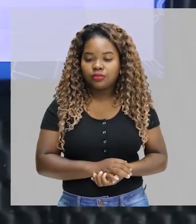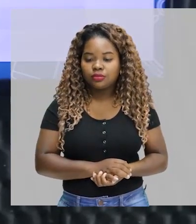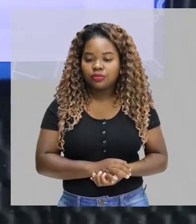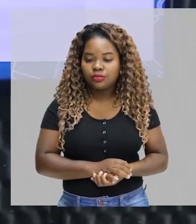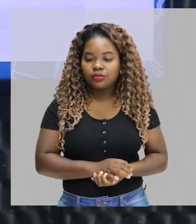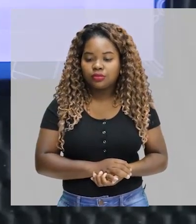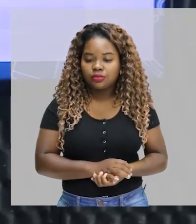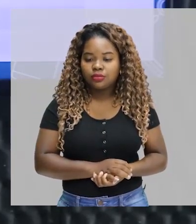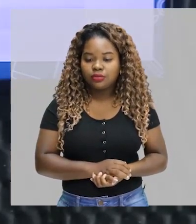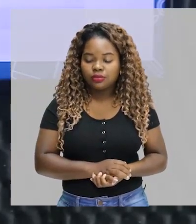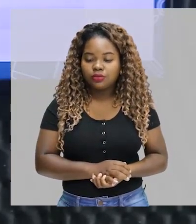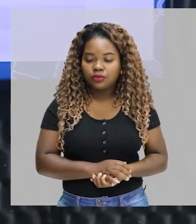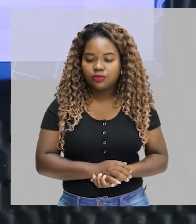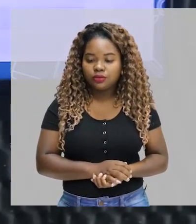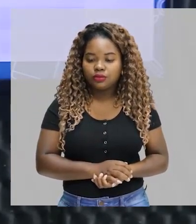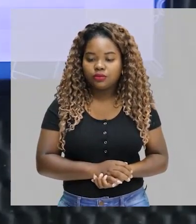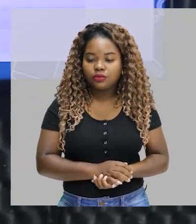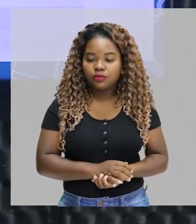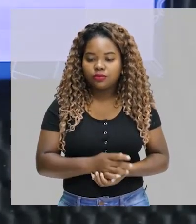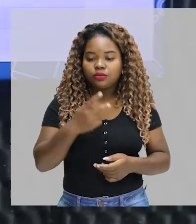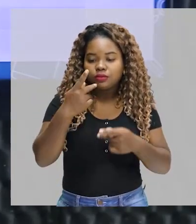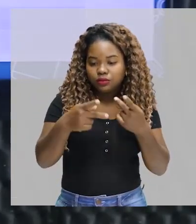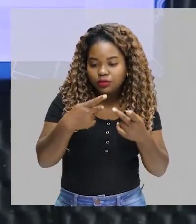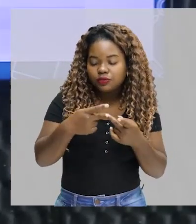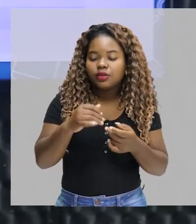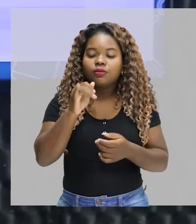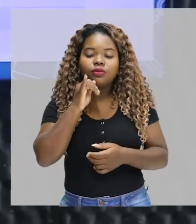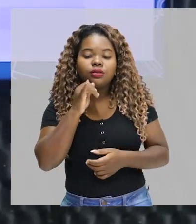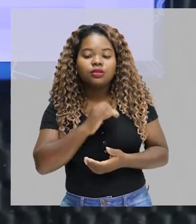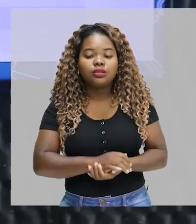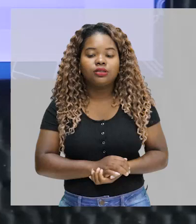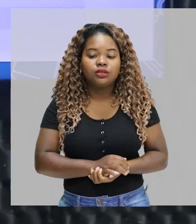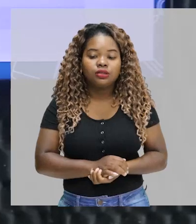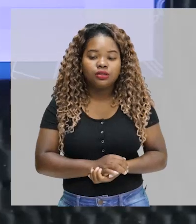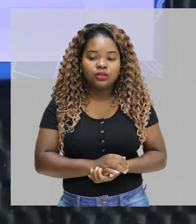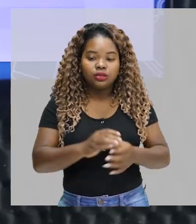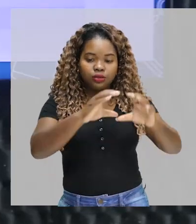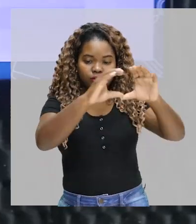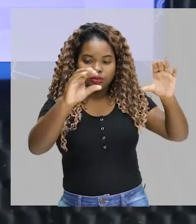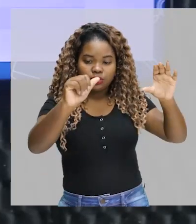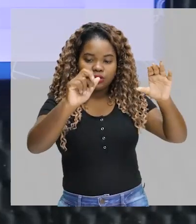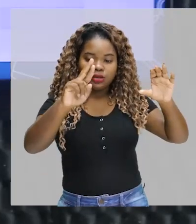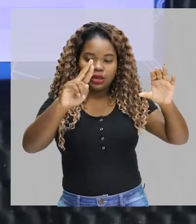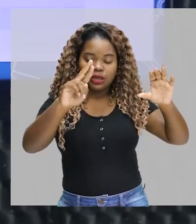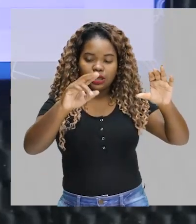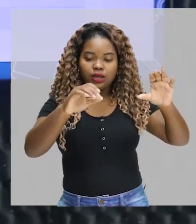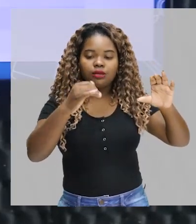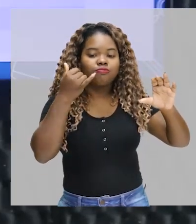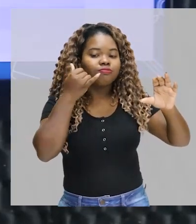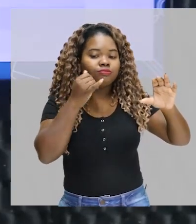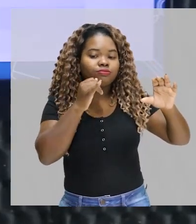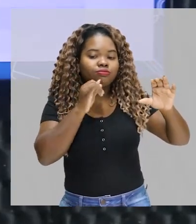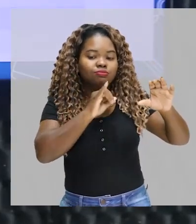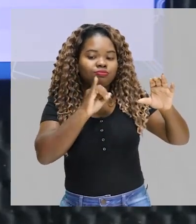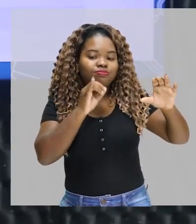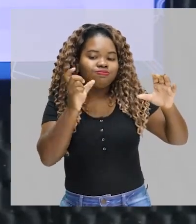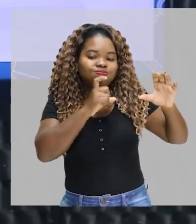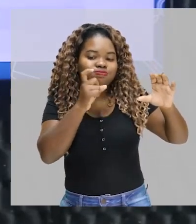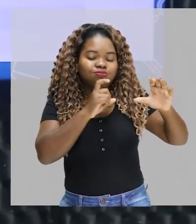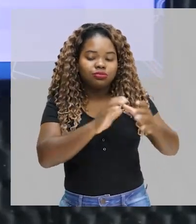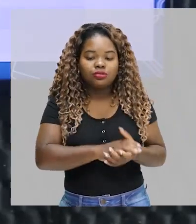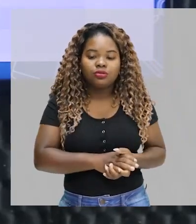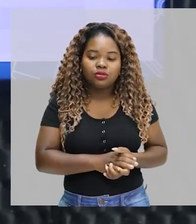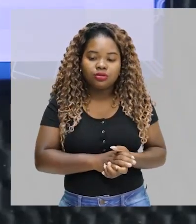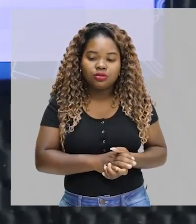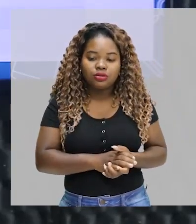não pessoa. Então, você vai falar do ar-condicionado. Ele, it. Você vai falar da cadeira.